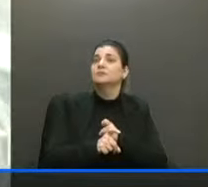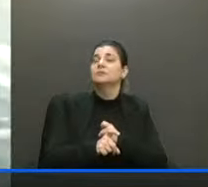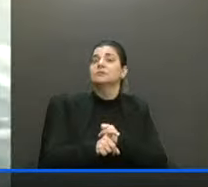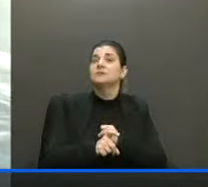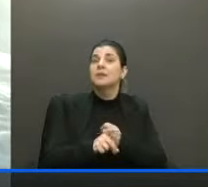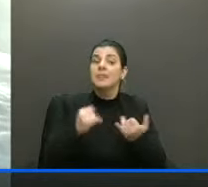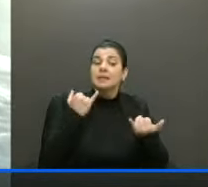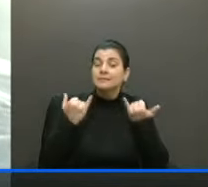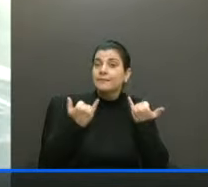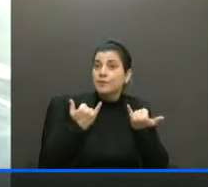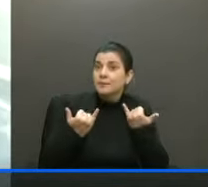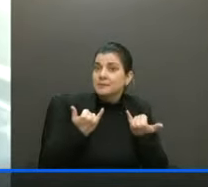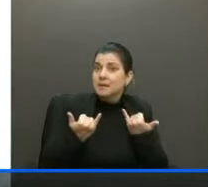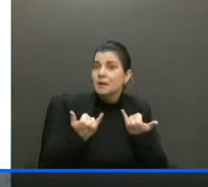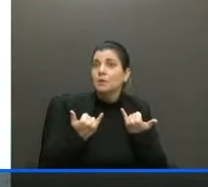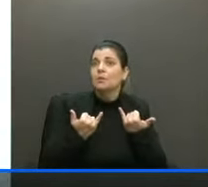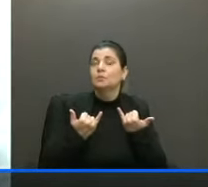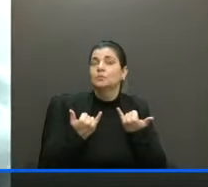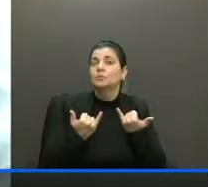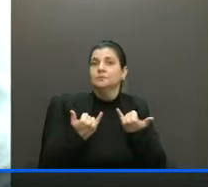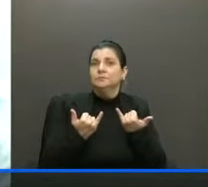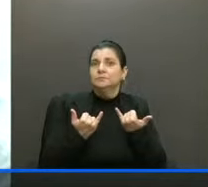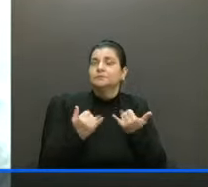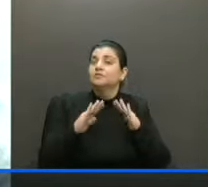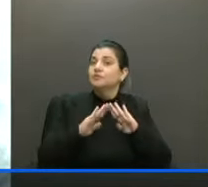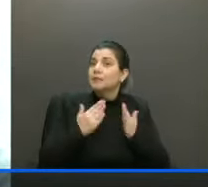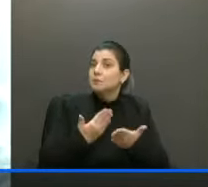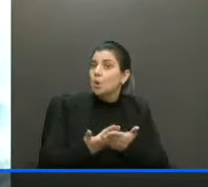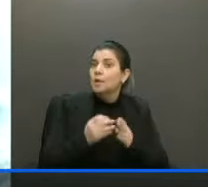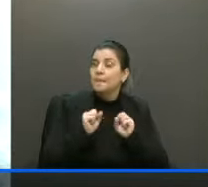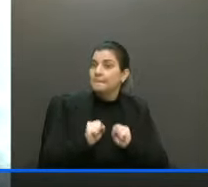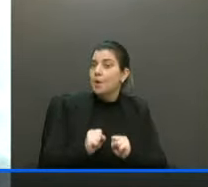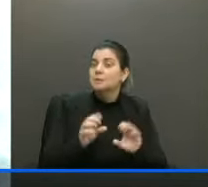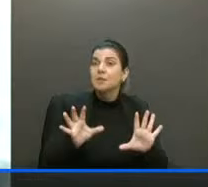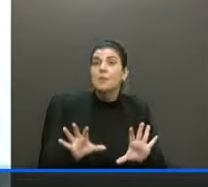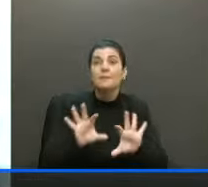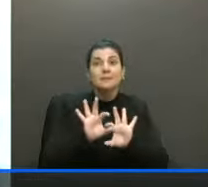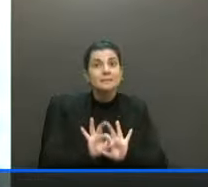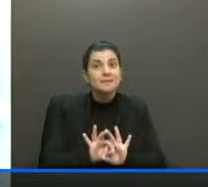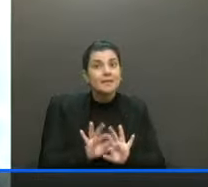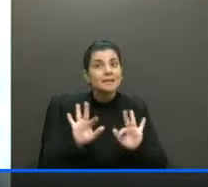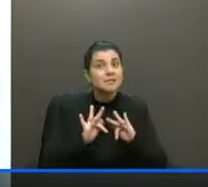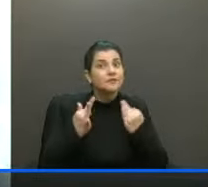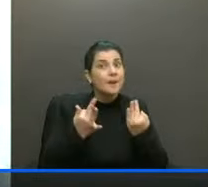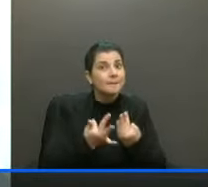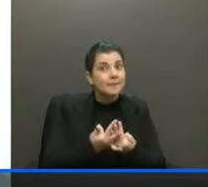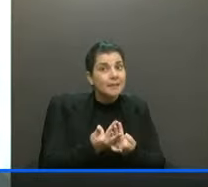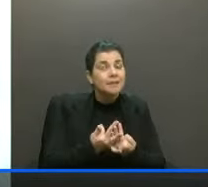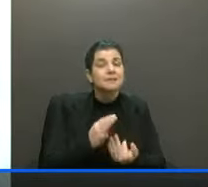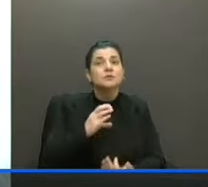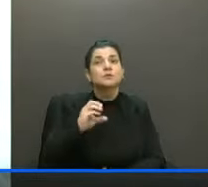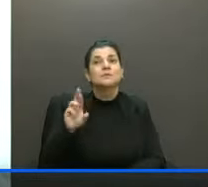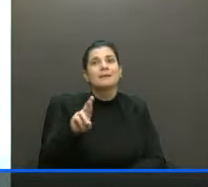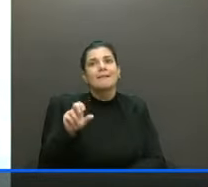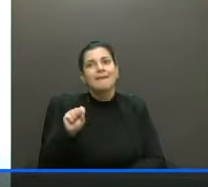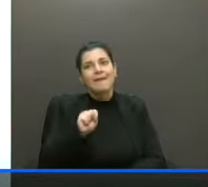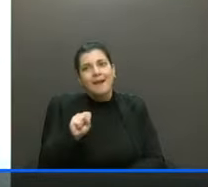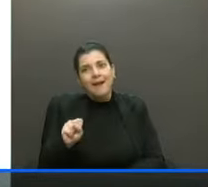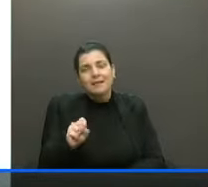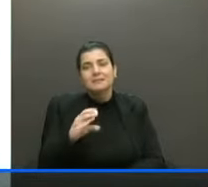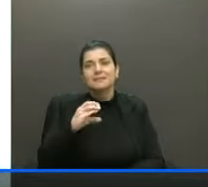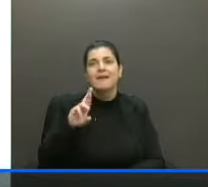dessa orientação, né, de que a escola possa ser uma parceira das famílias, assim como os CRAS, os CREAS, né, e